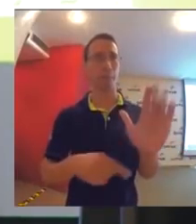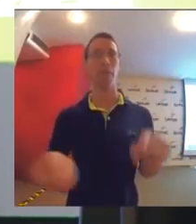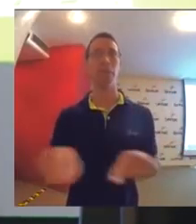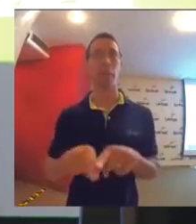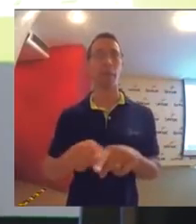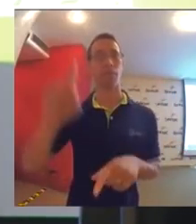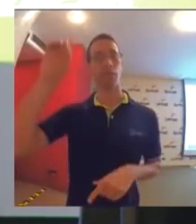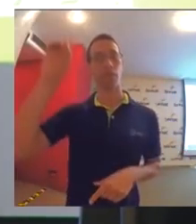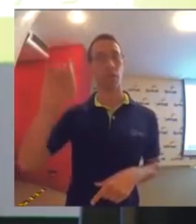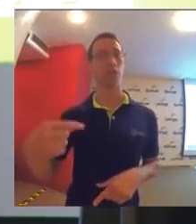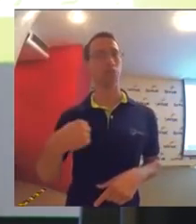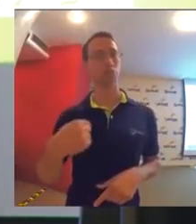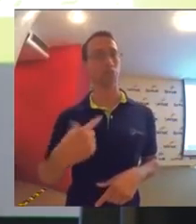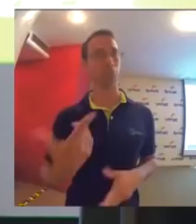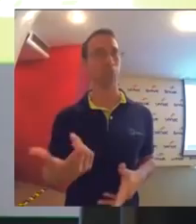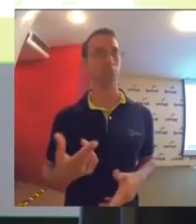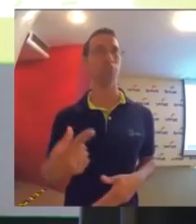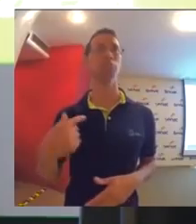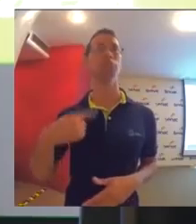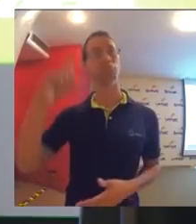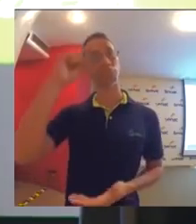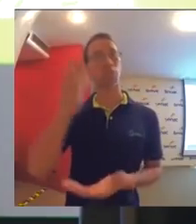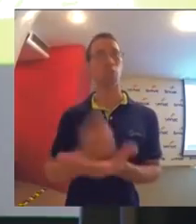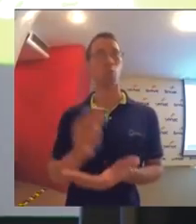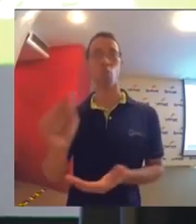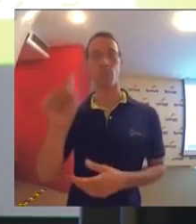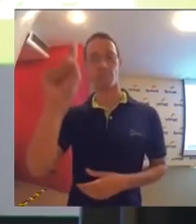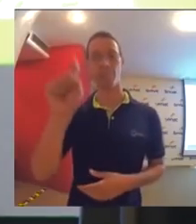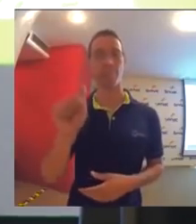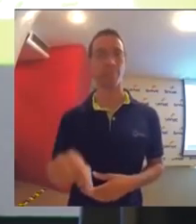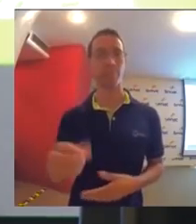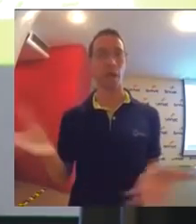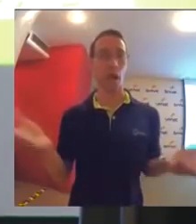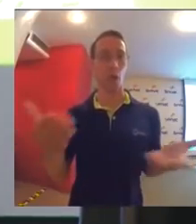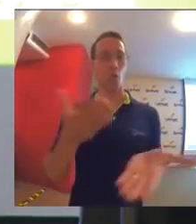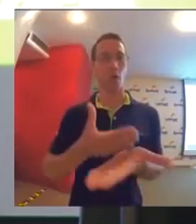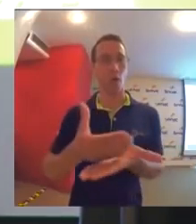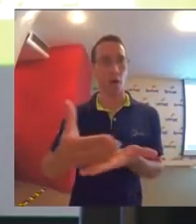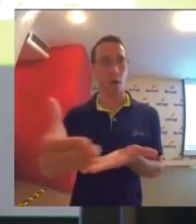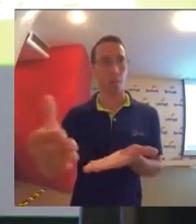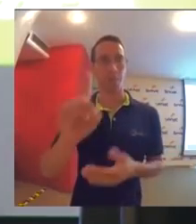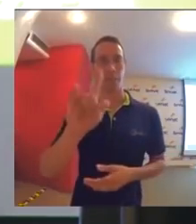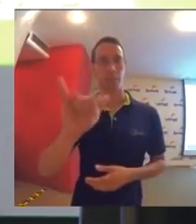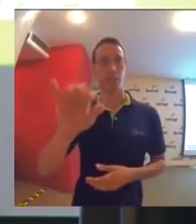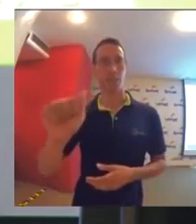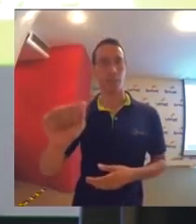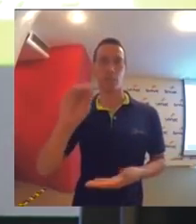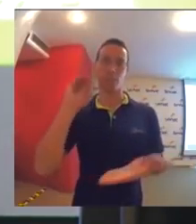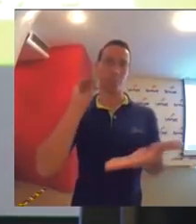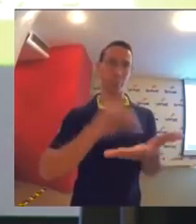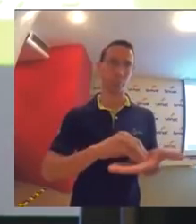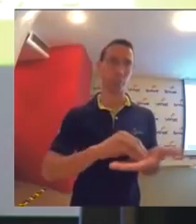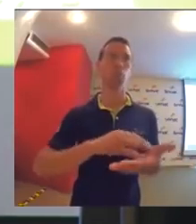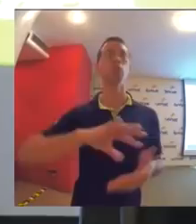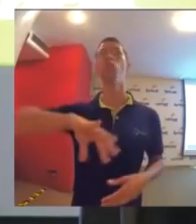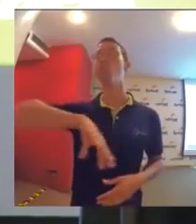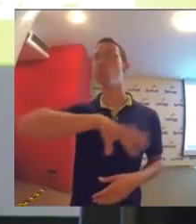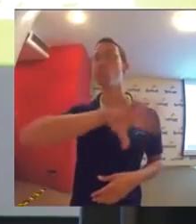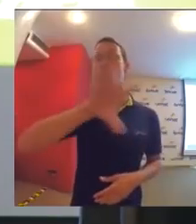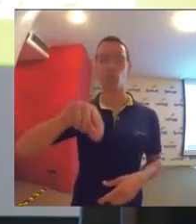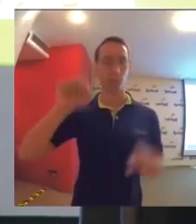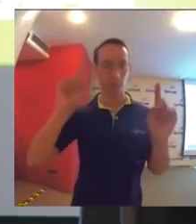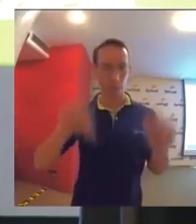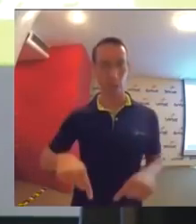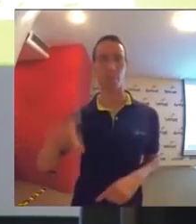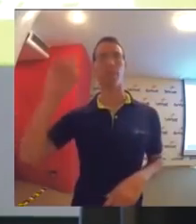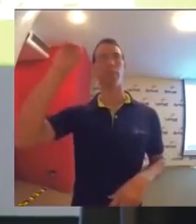conferido, determino, 2 pontos, a partir deste momento e data, pus a data, somos todos diretores.